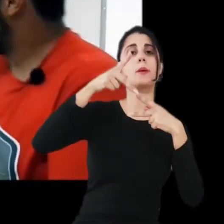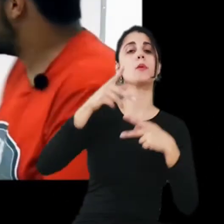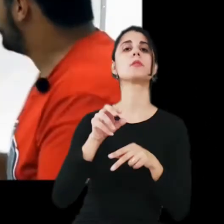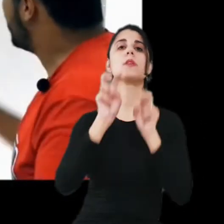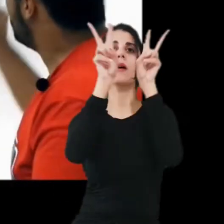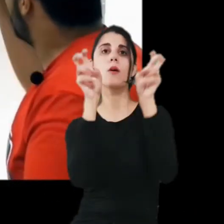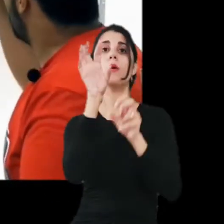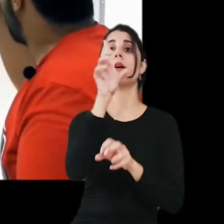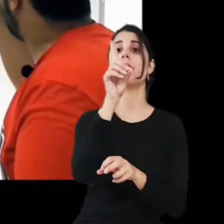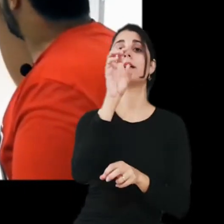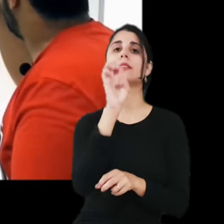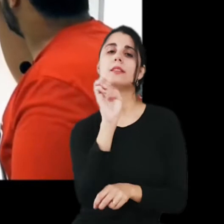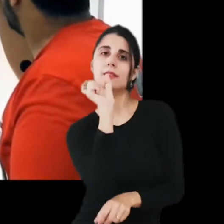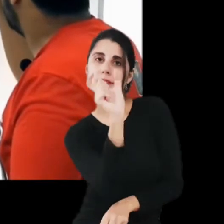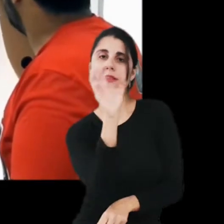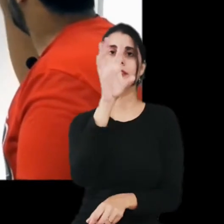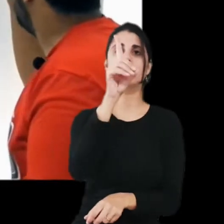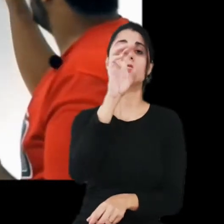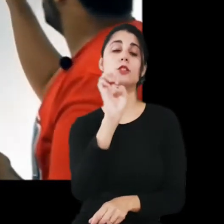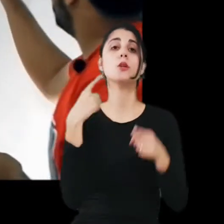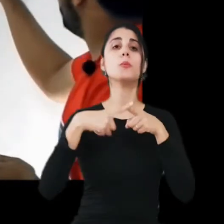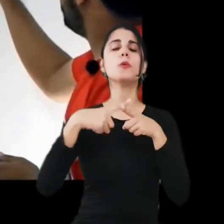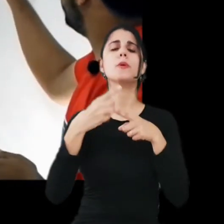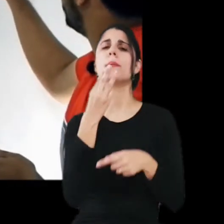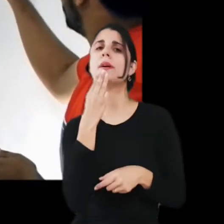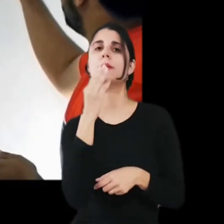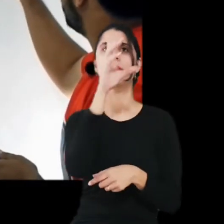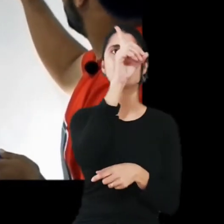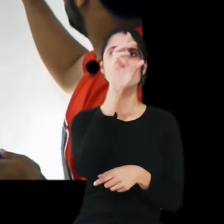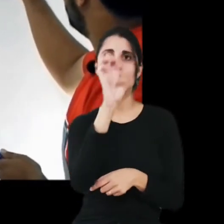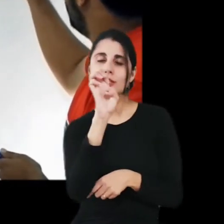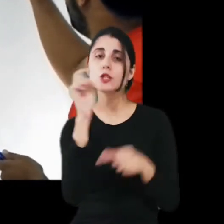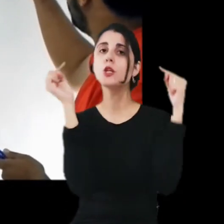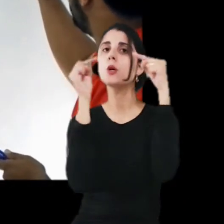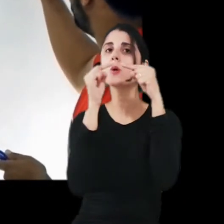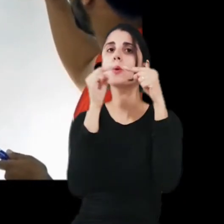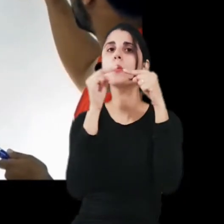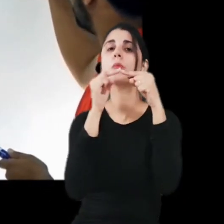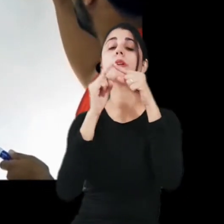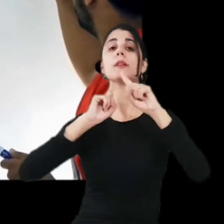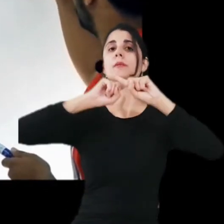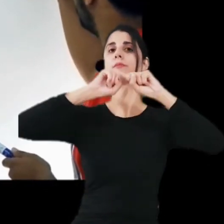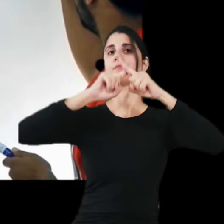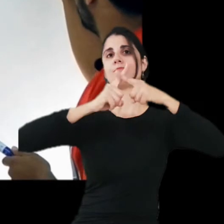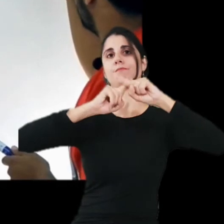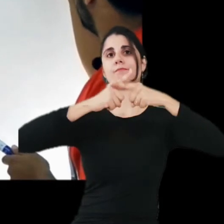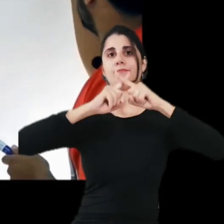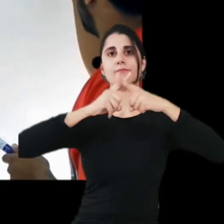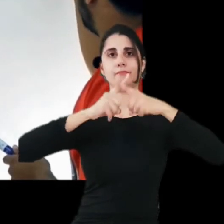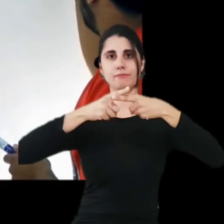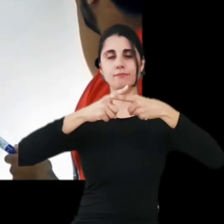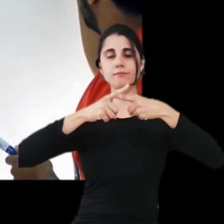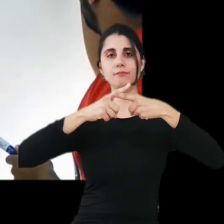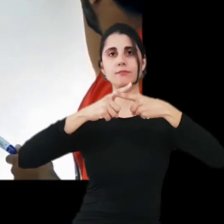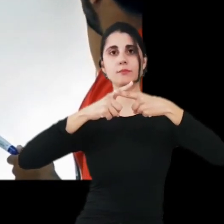Na matemática, a preposição de indica multiplicação.